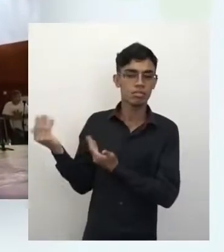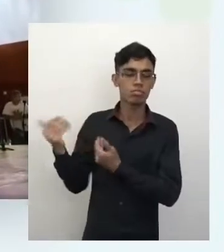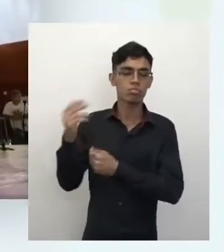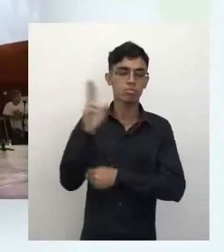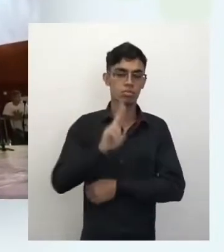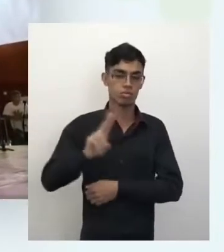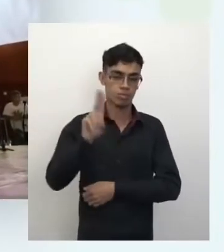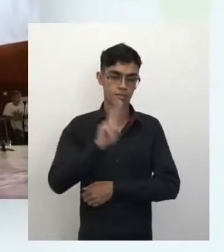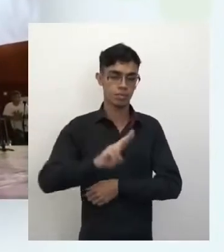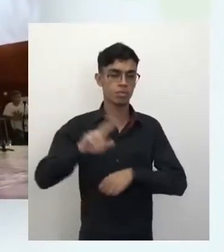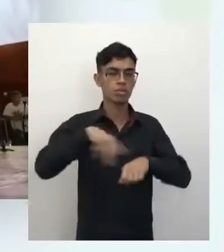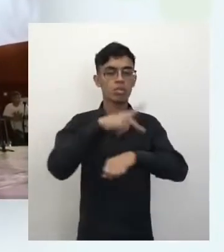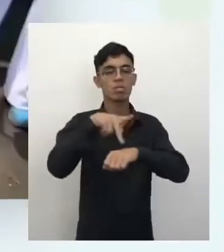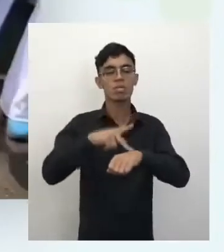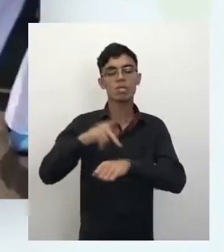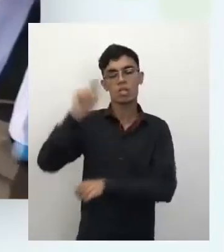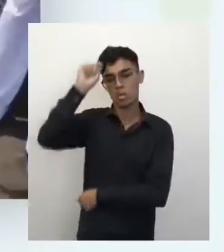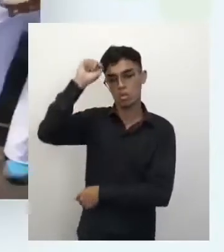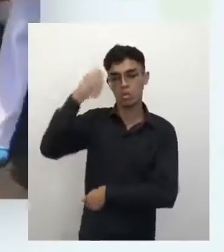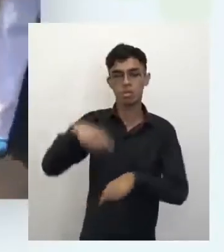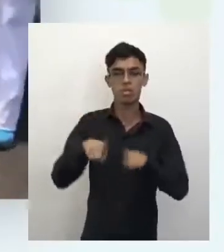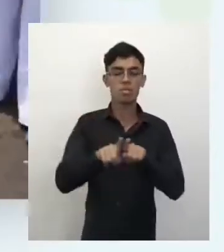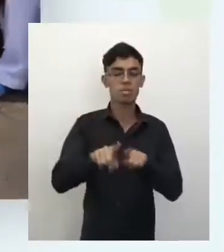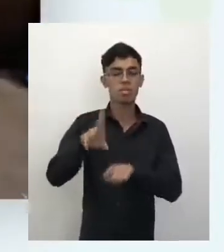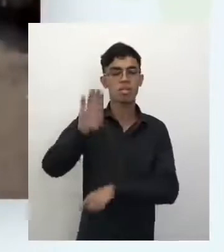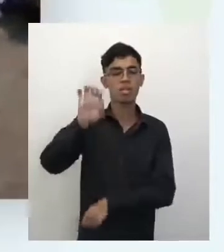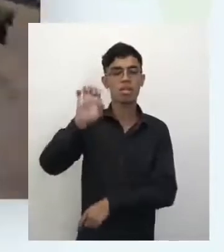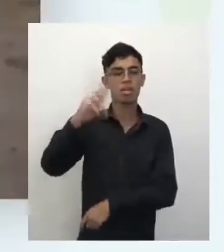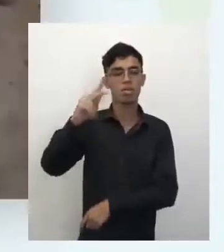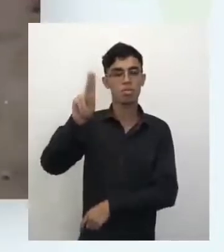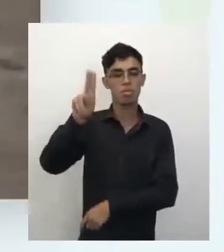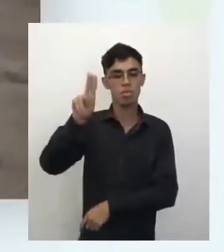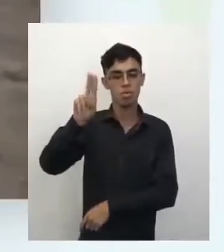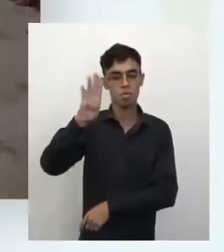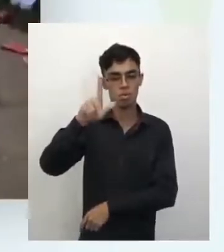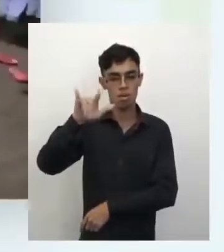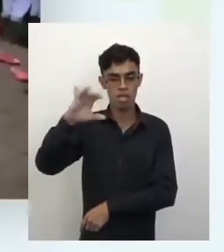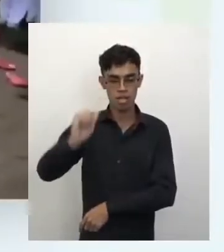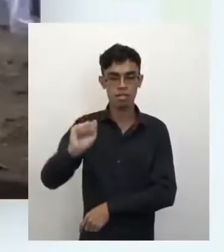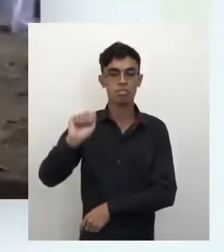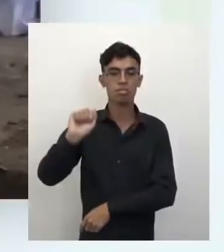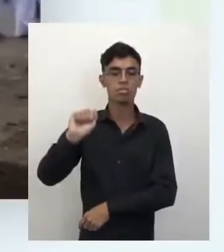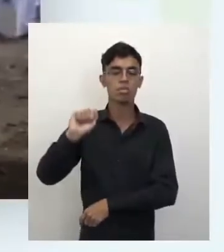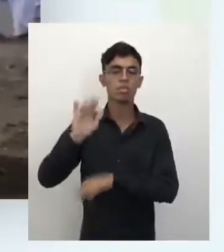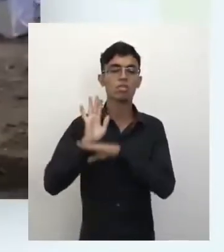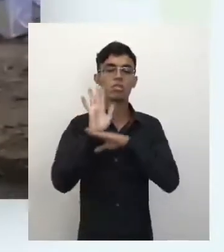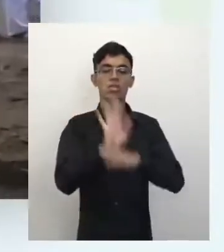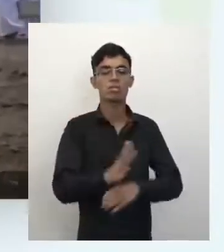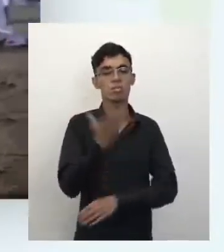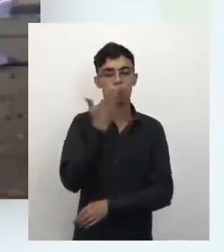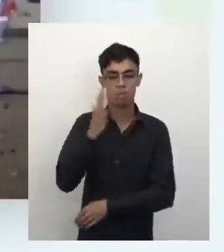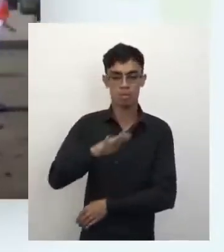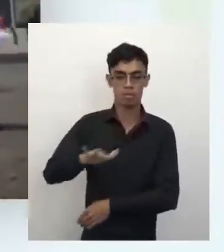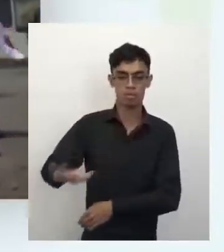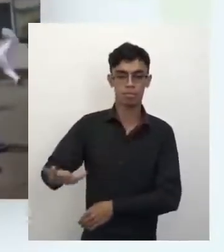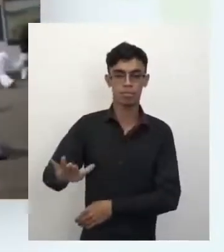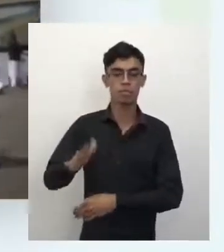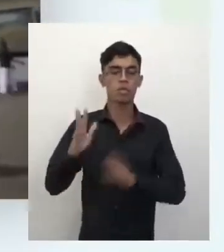países africanos, incluindo a República Centro-Africana, para resgatar crianças e soldados. Então a